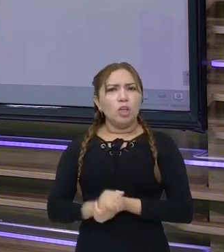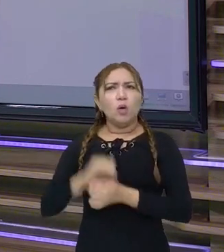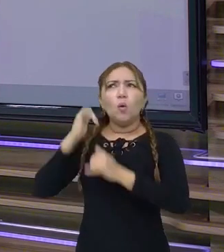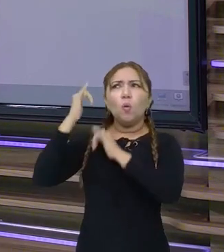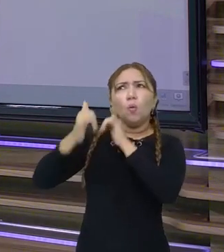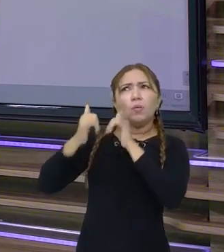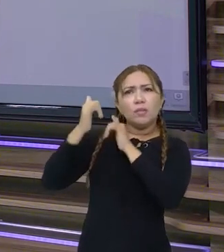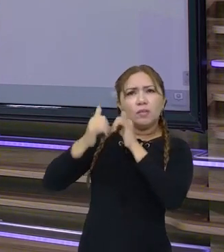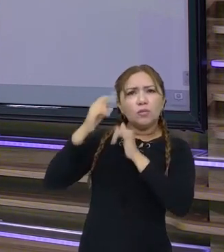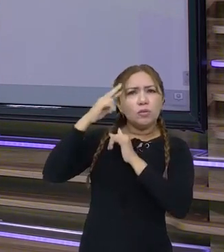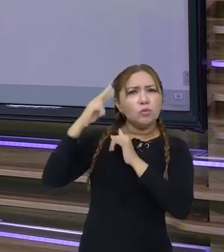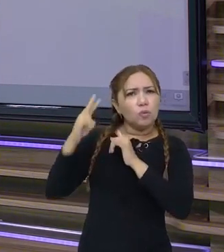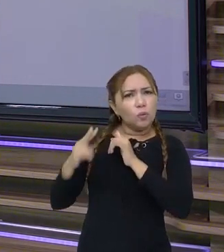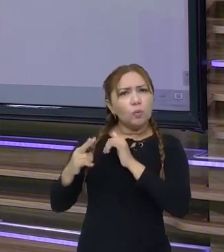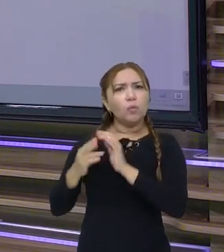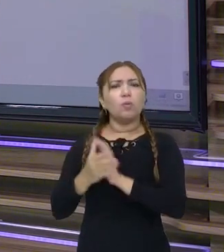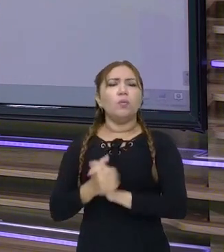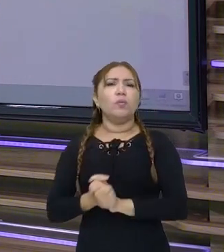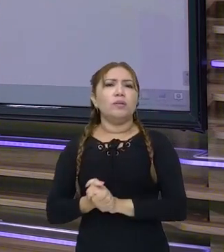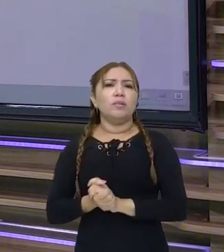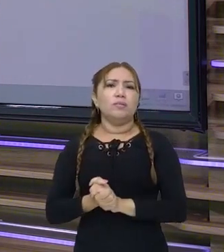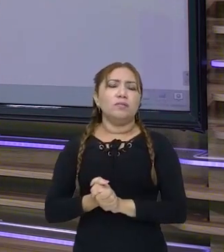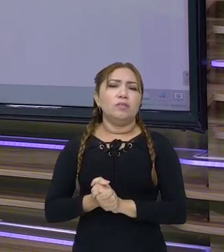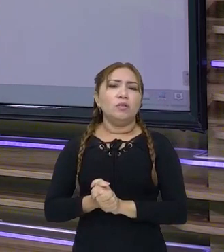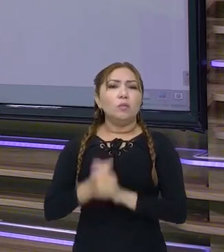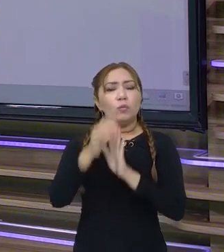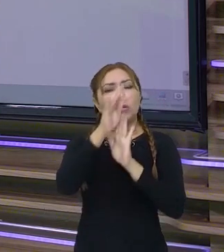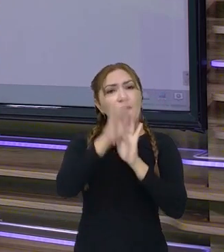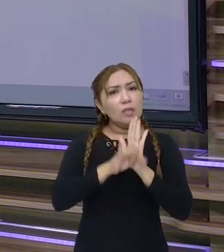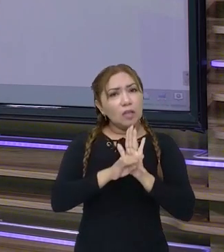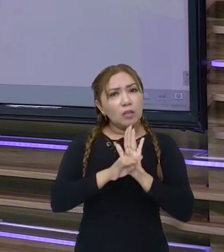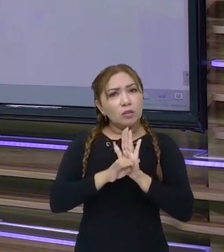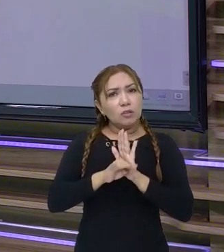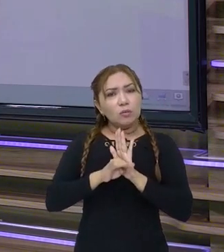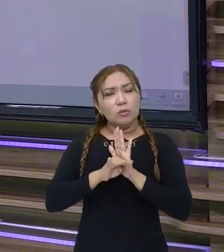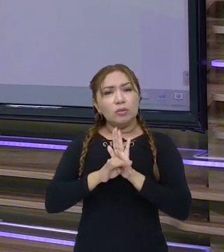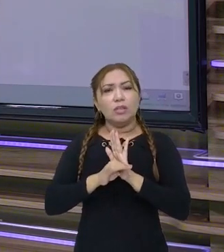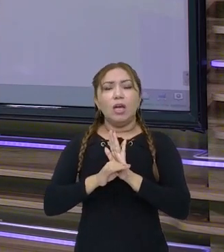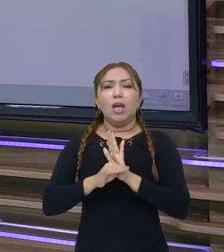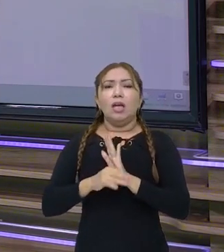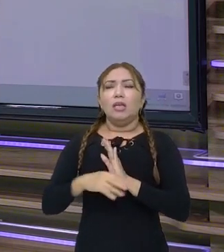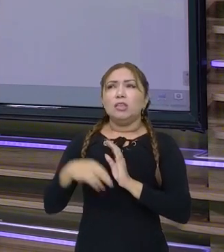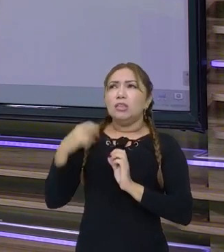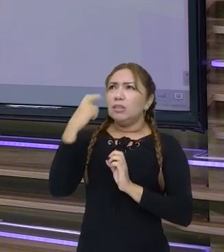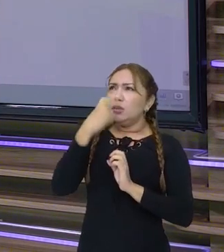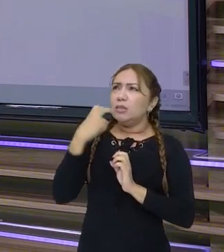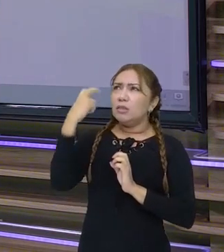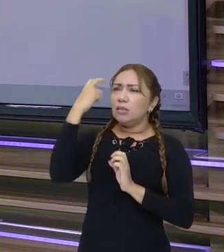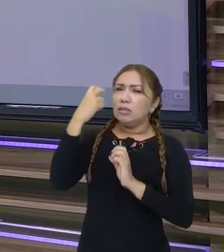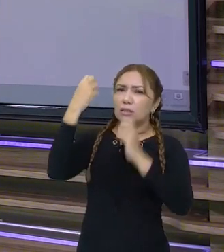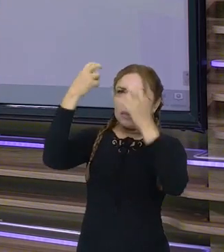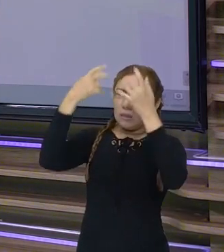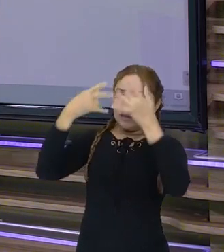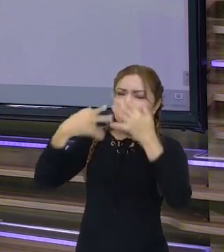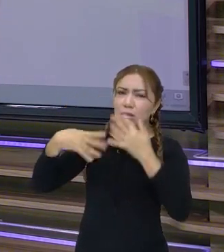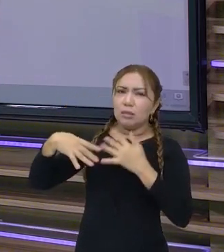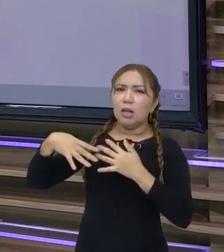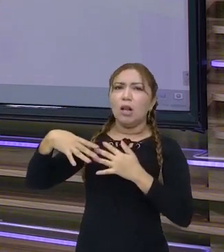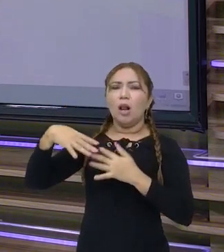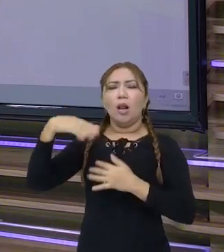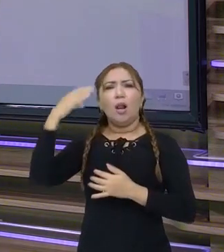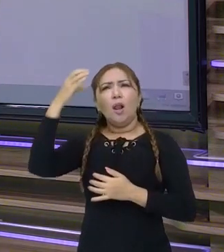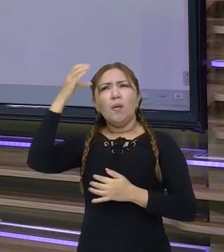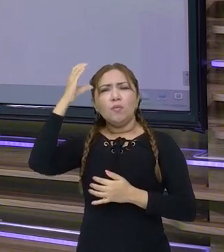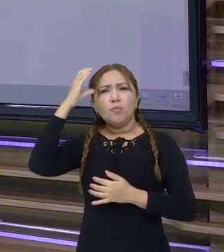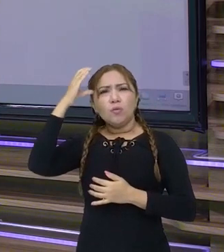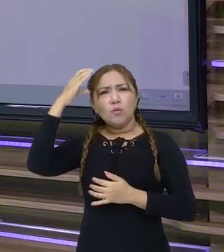contação de história, o quê? Os textos de tradição oral, eles são contações de